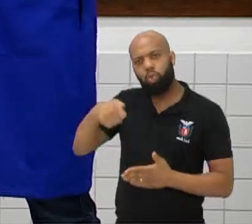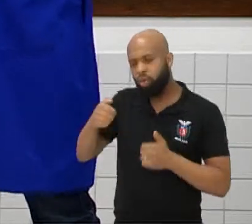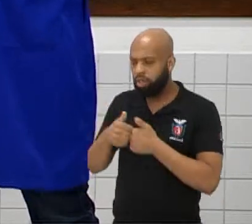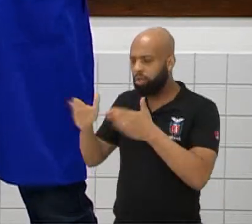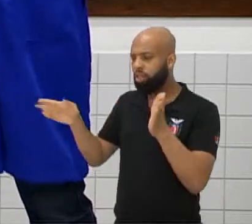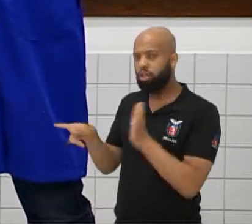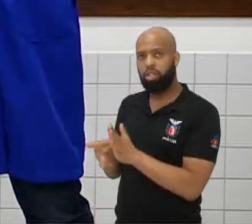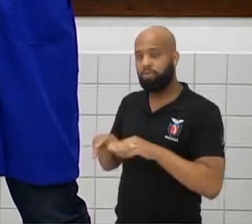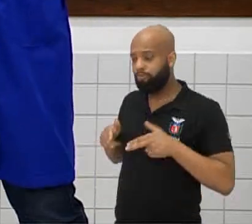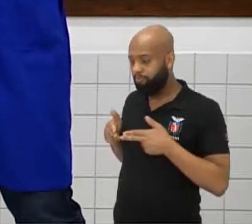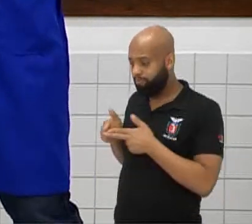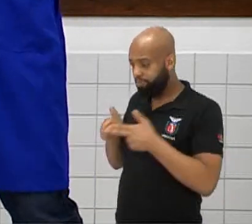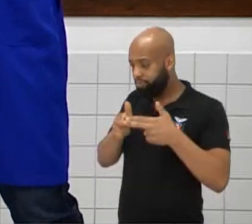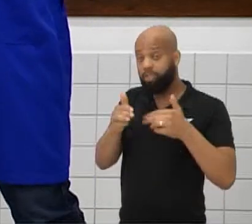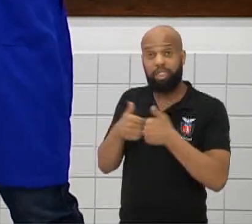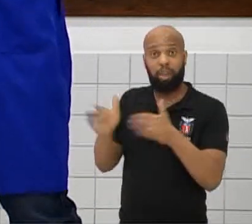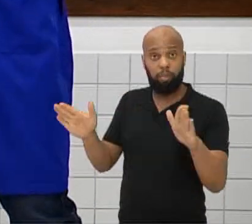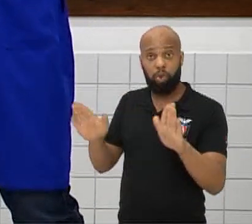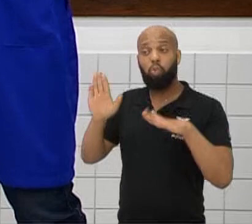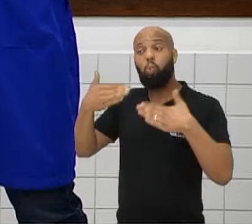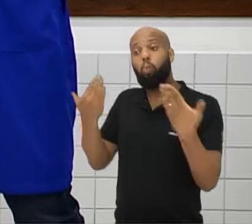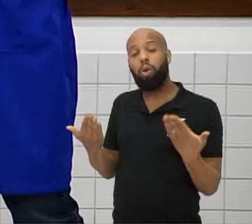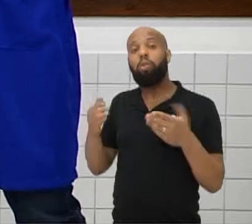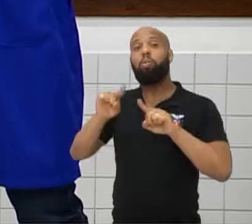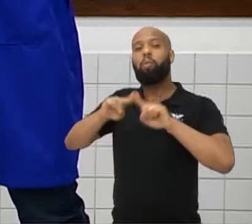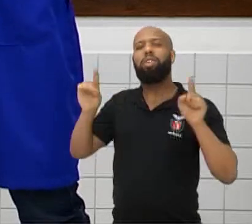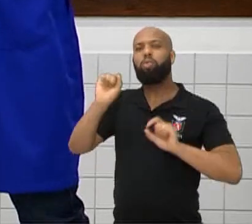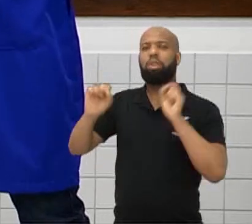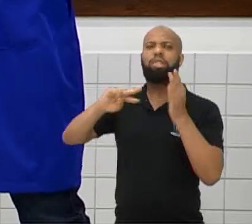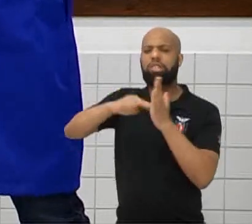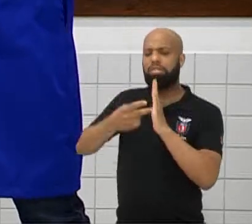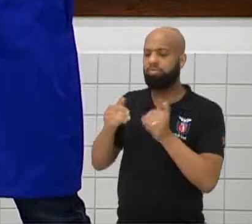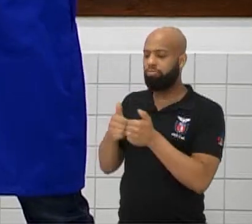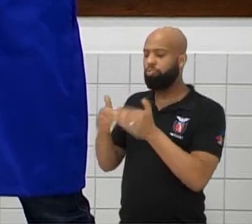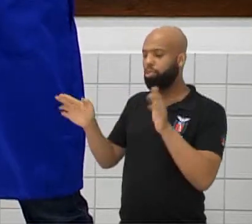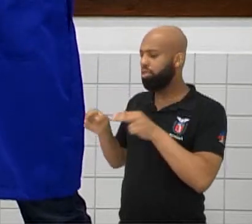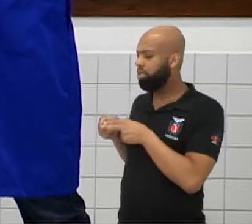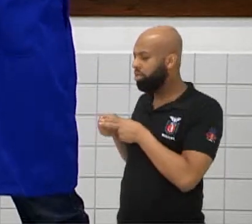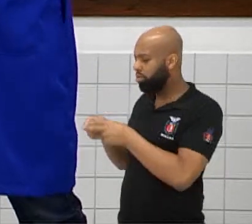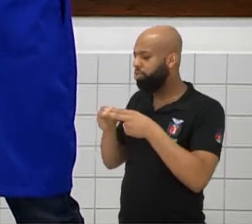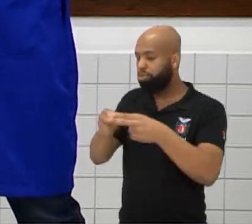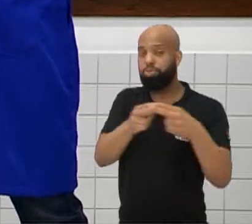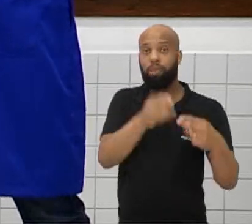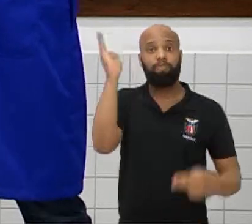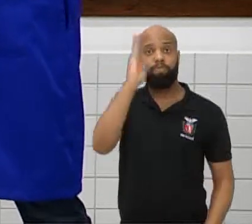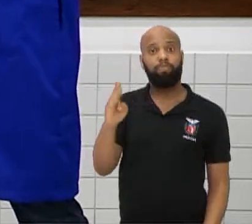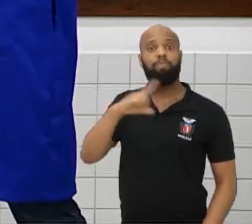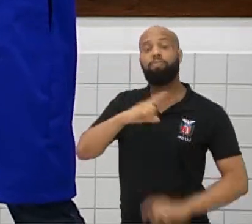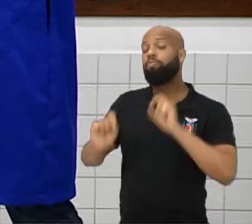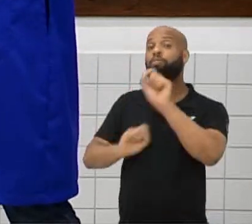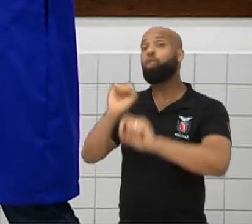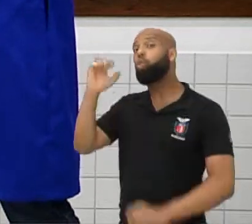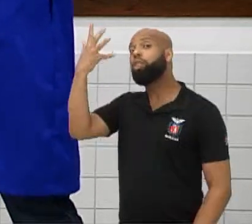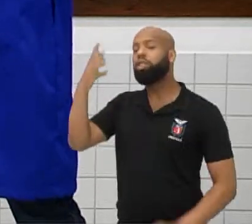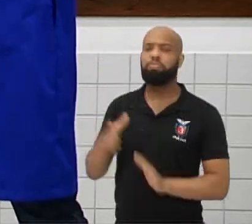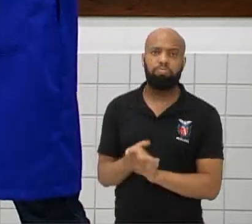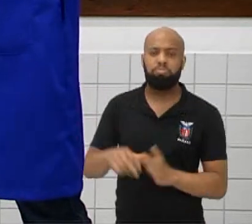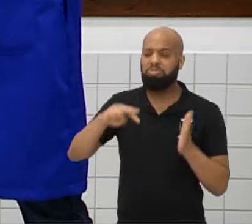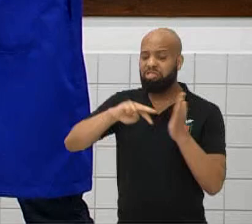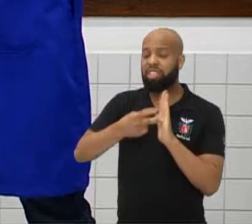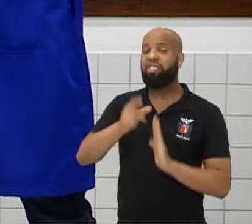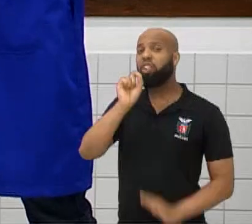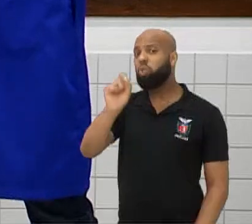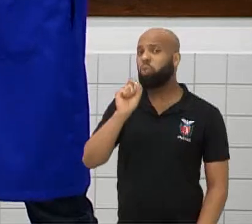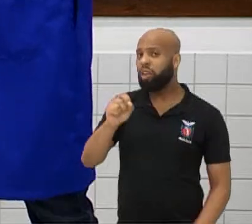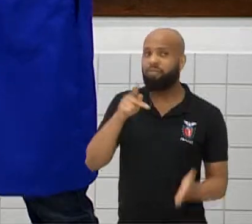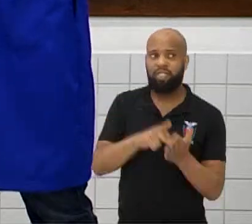dos portos. Na prática, o que significou a abertura dos portos brasileiros às nações amigas de Portugal? Na prática,